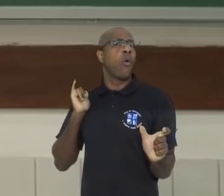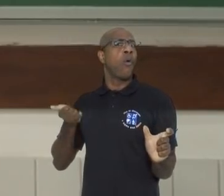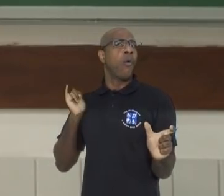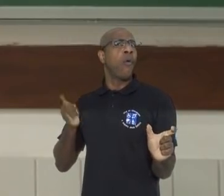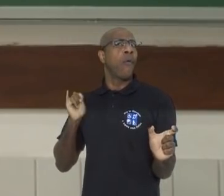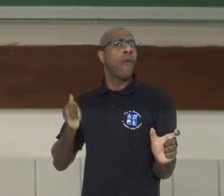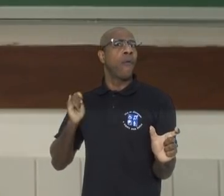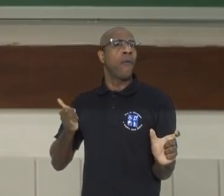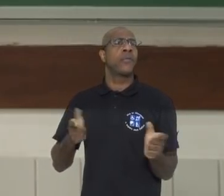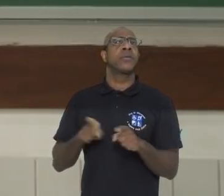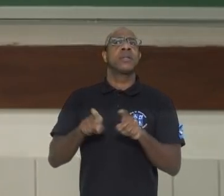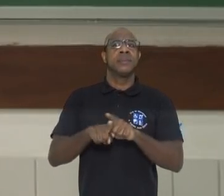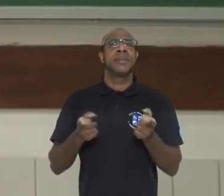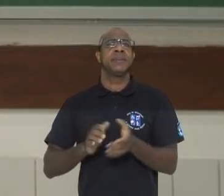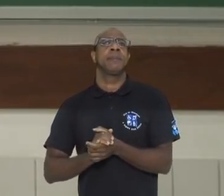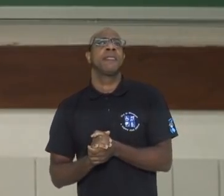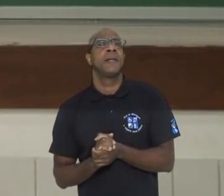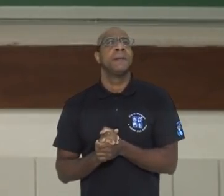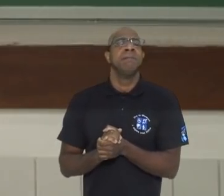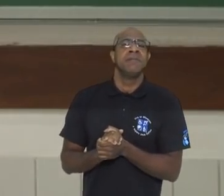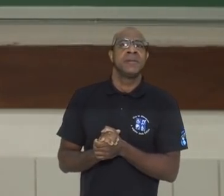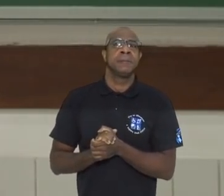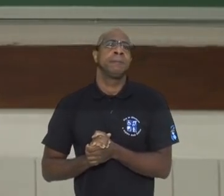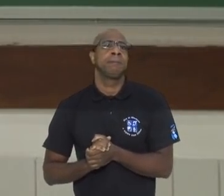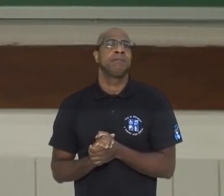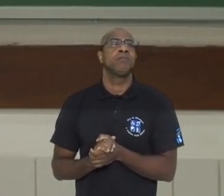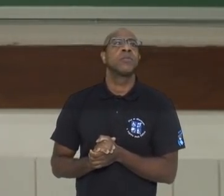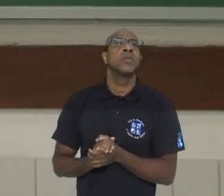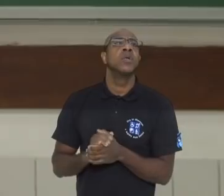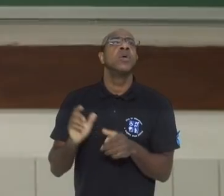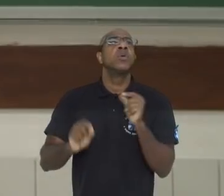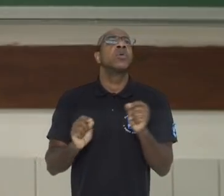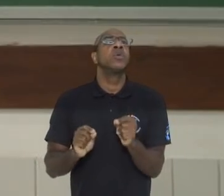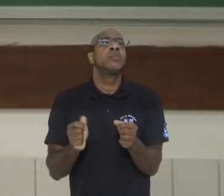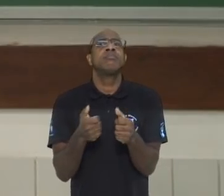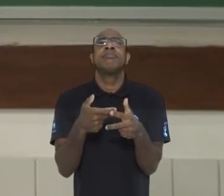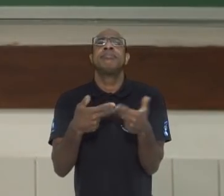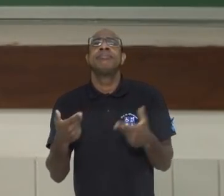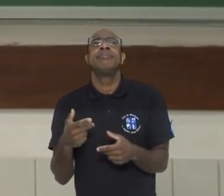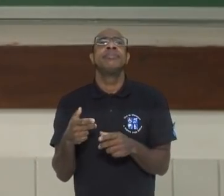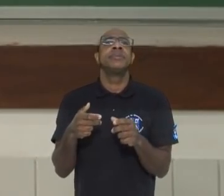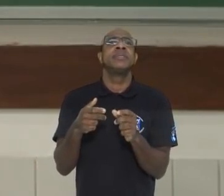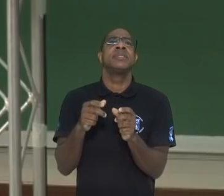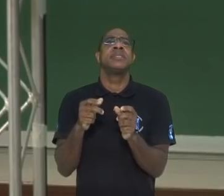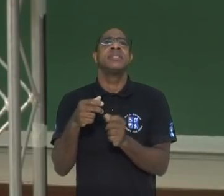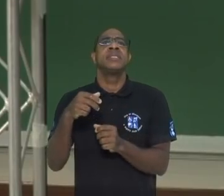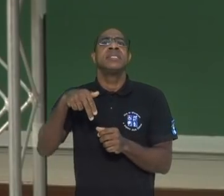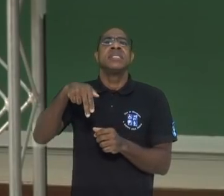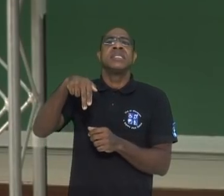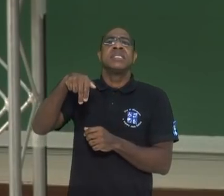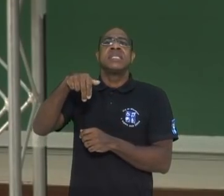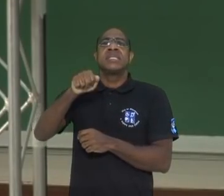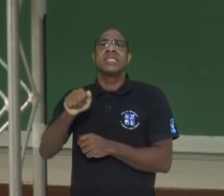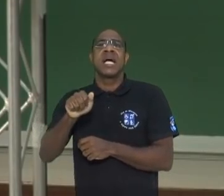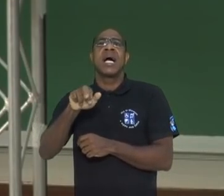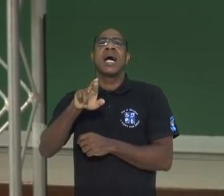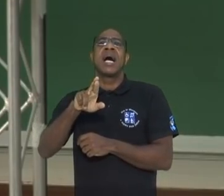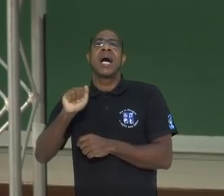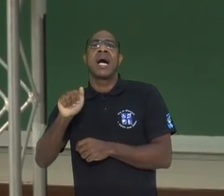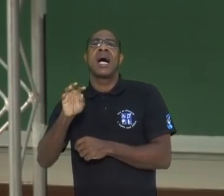a crônica também. Então, vamos lá. O que são elementos narrativos? Elementos